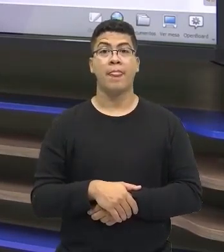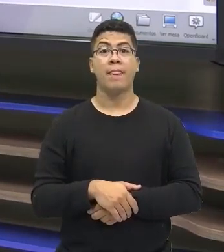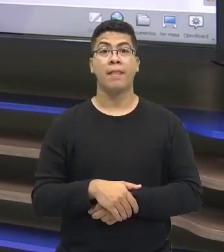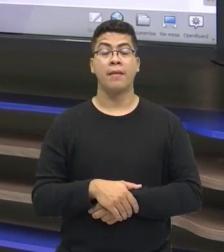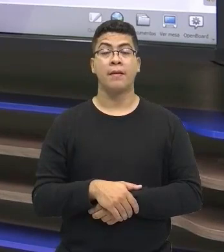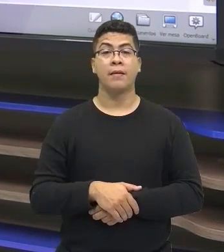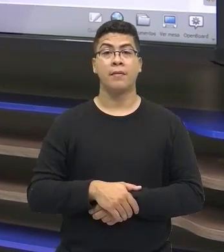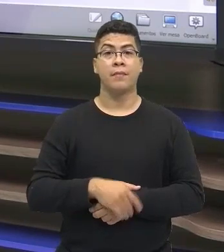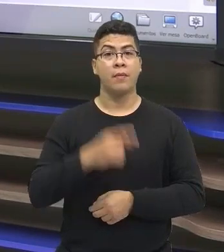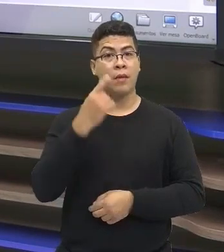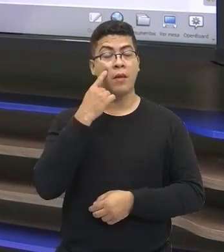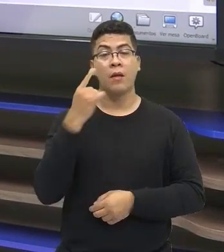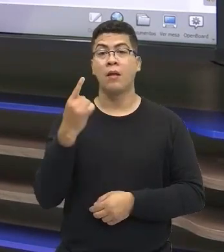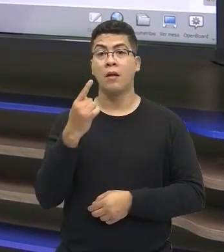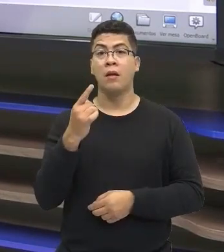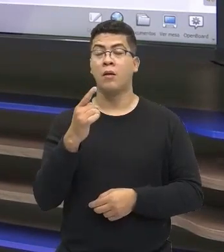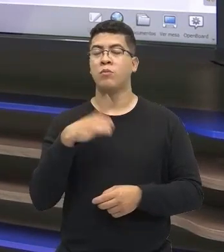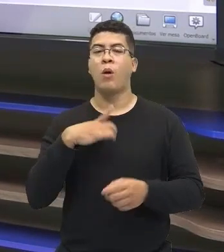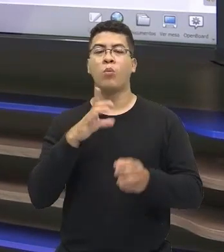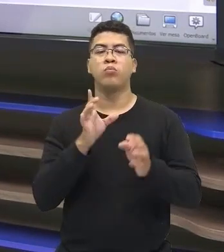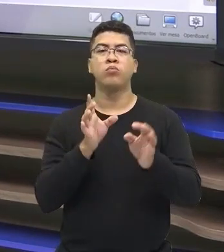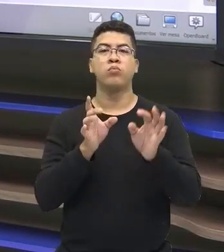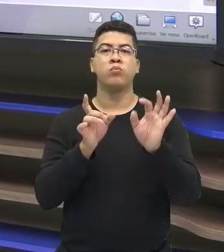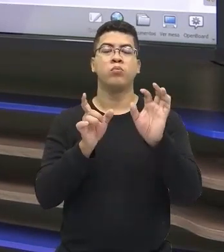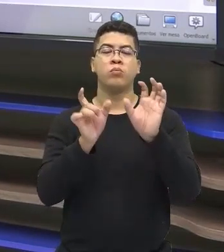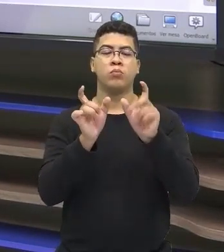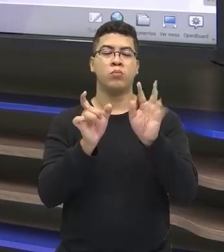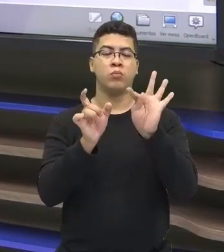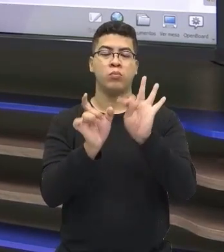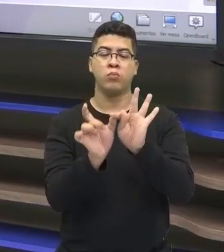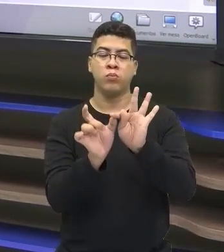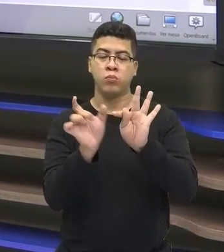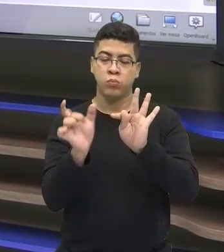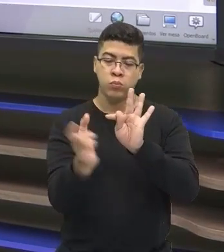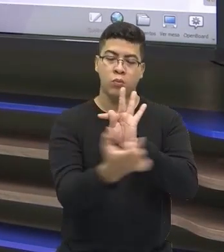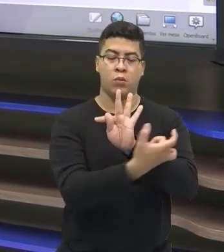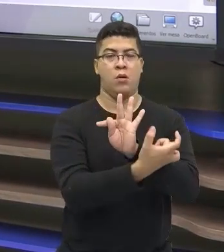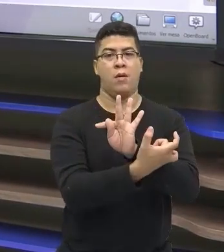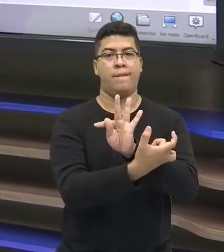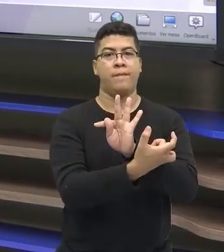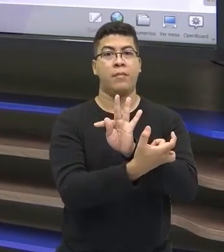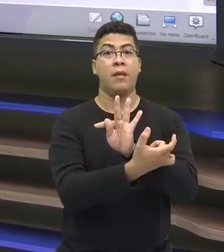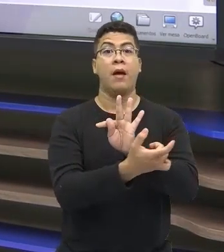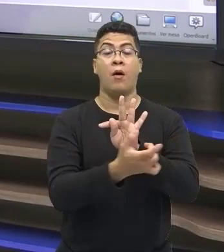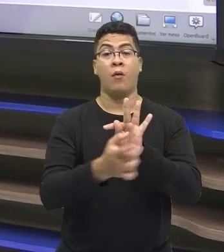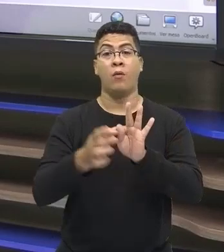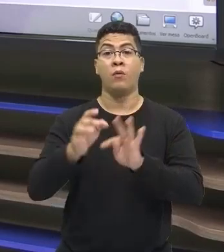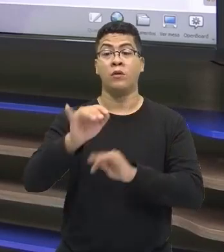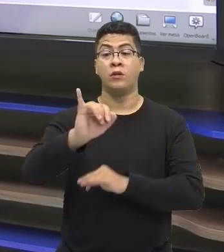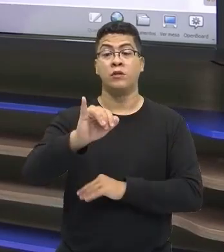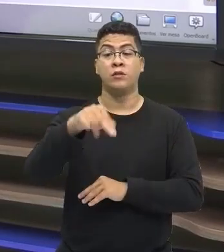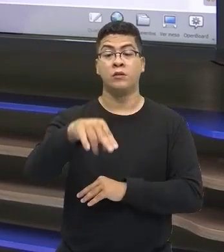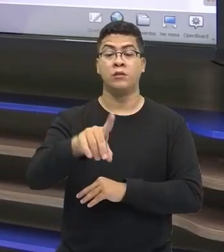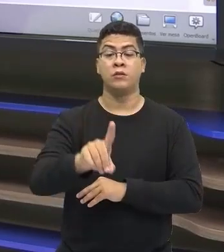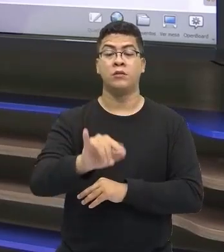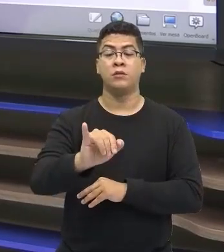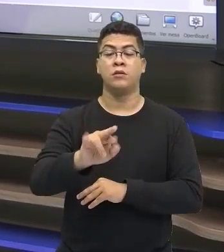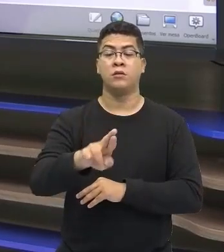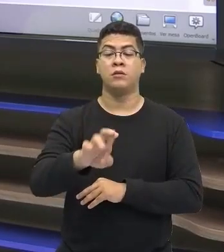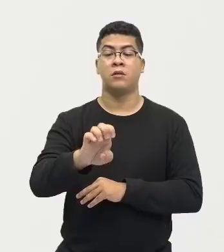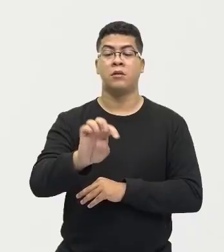verbo transitivo indireto, porque ele precisa dessa preposição para ir até o seu complemento. Olha só